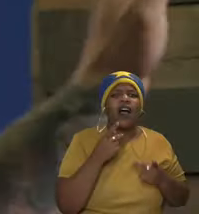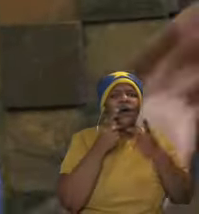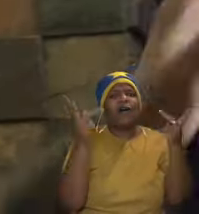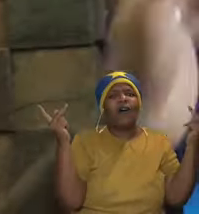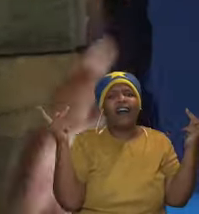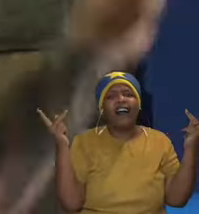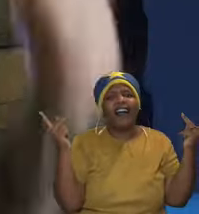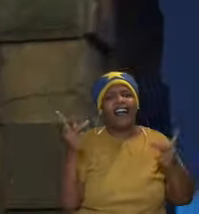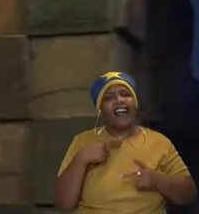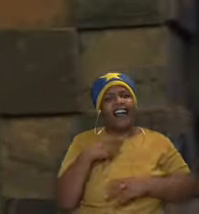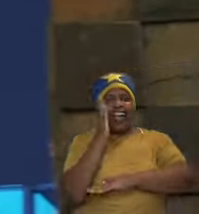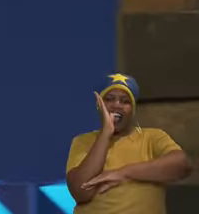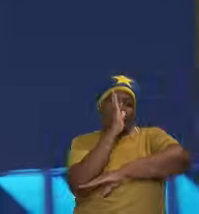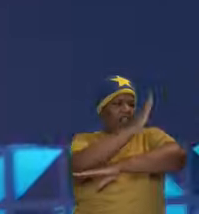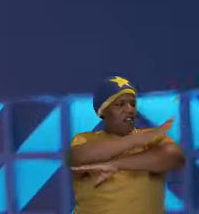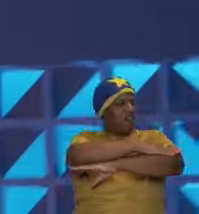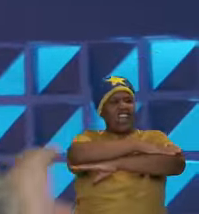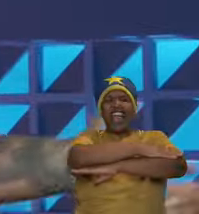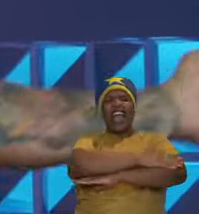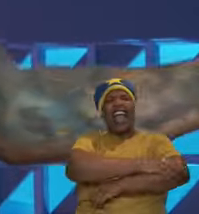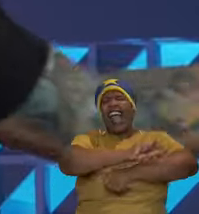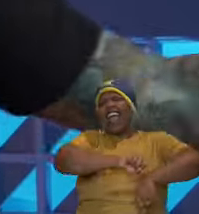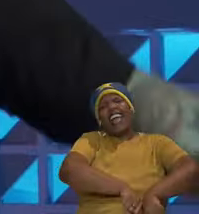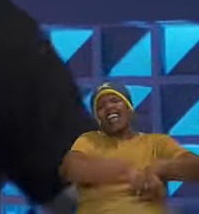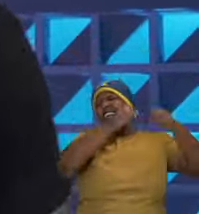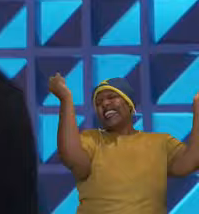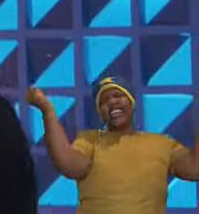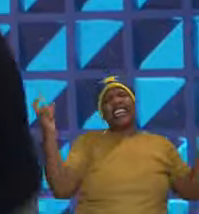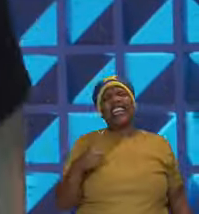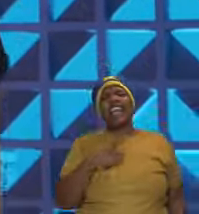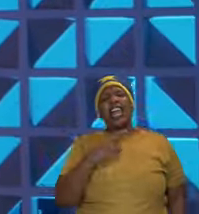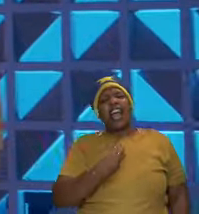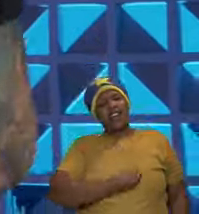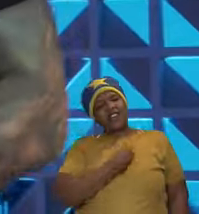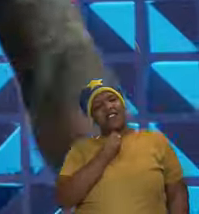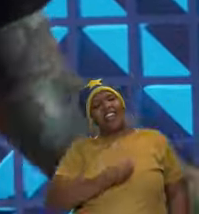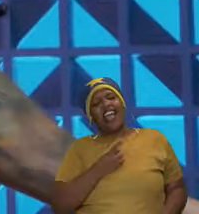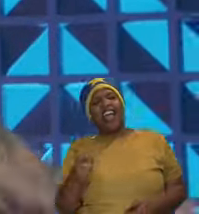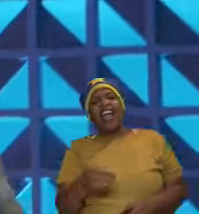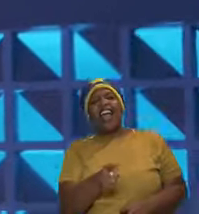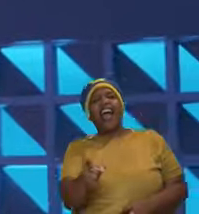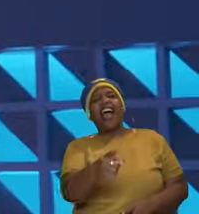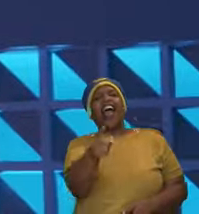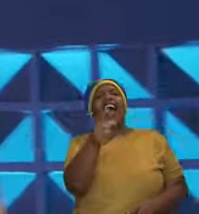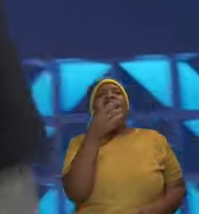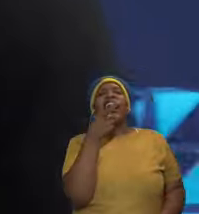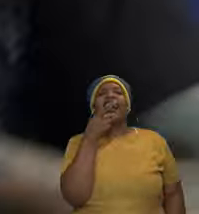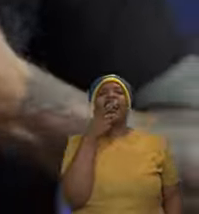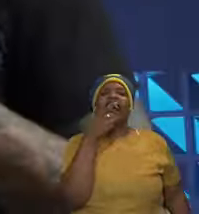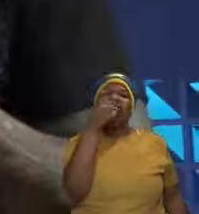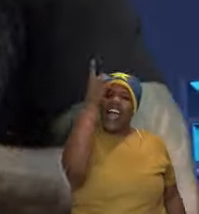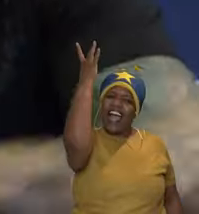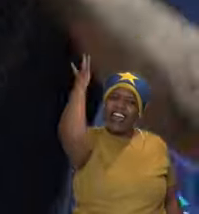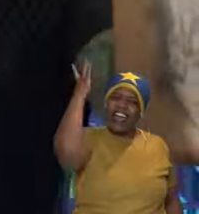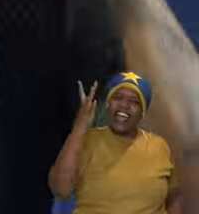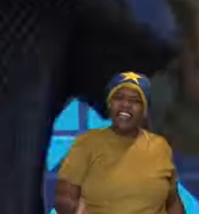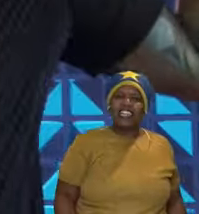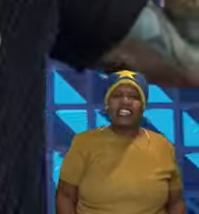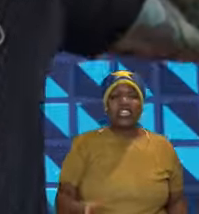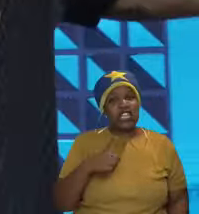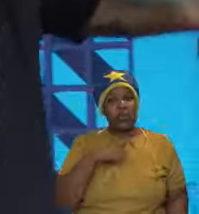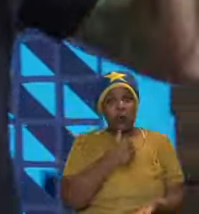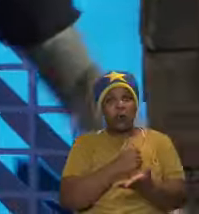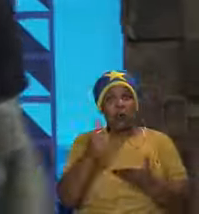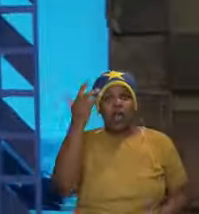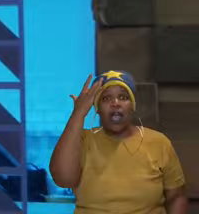Banco de trás é Babilônia. Mais um residente dessa longa vida cigana, caralho. Partiu pro dia